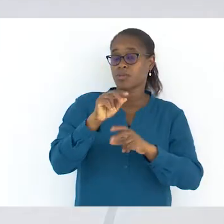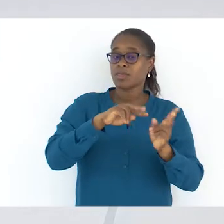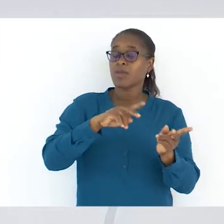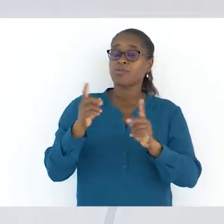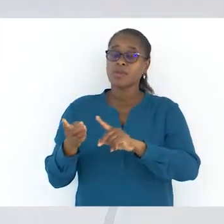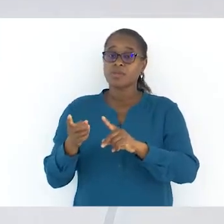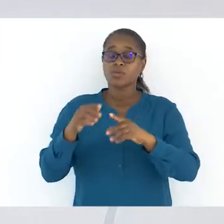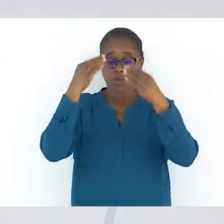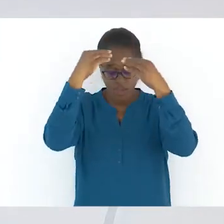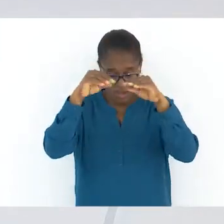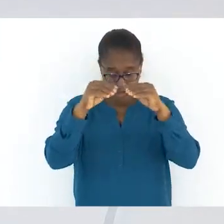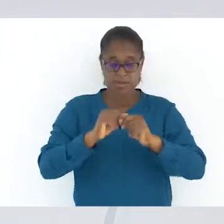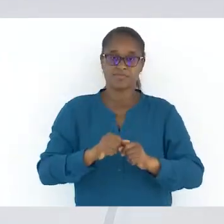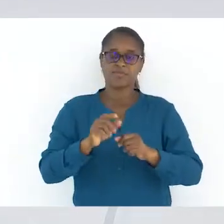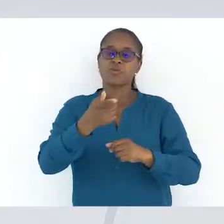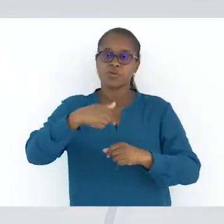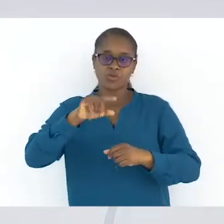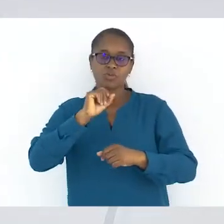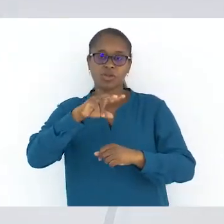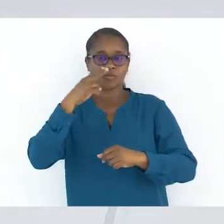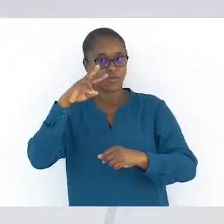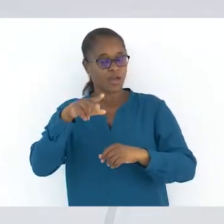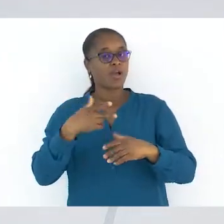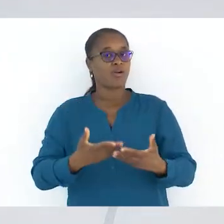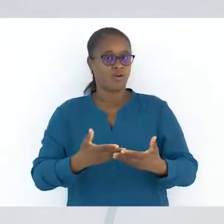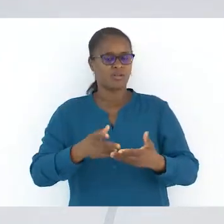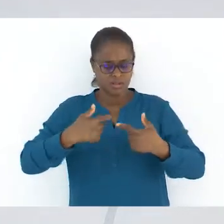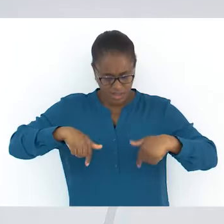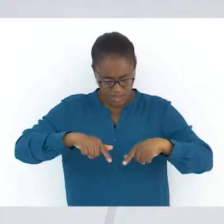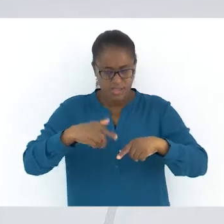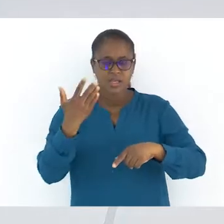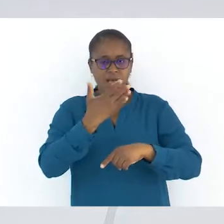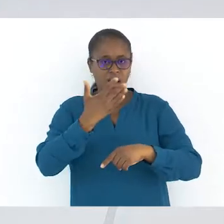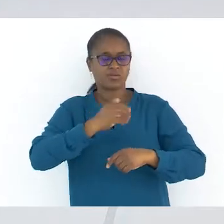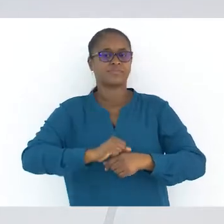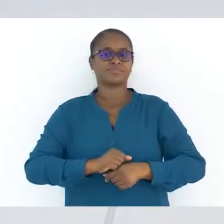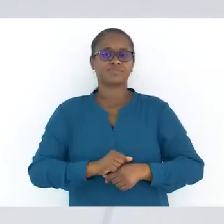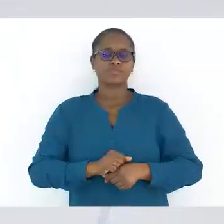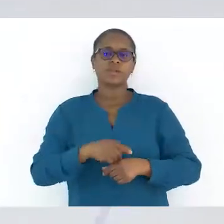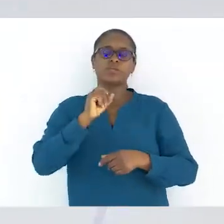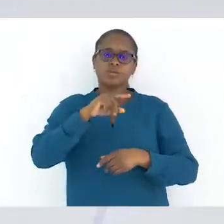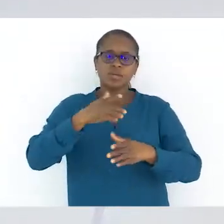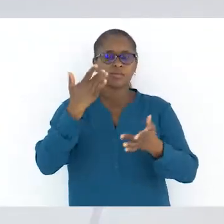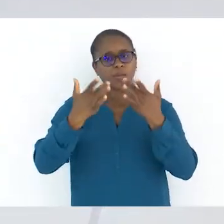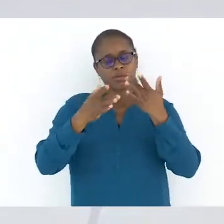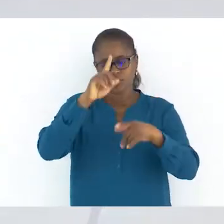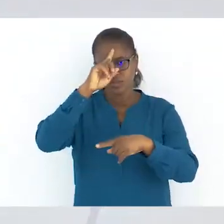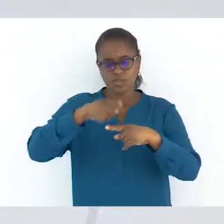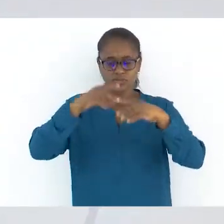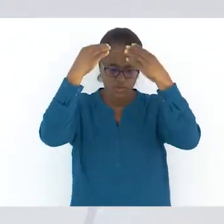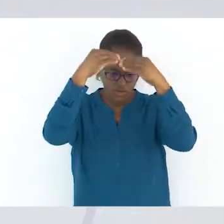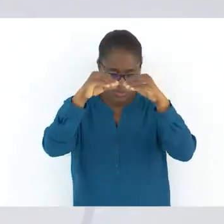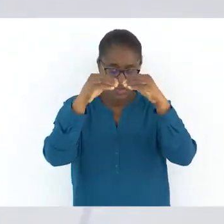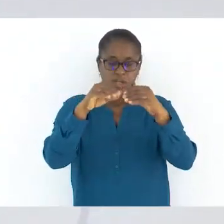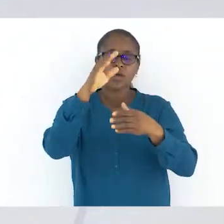um ensinamento. É o que nós podemos ver agora. Na sala de aula podemos dramatizar com o objetivo de ensinar os